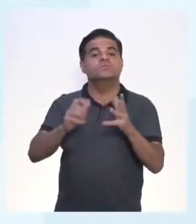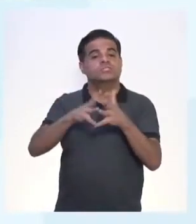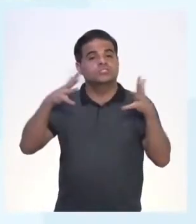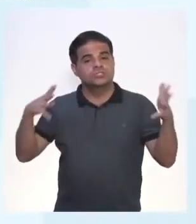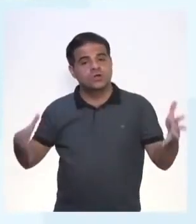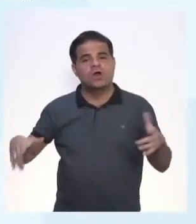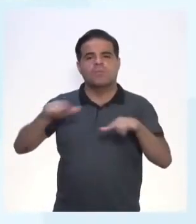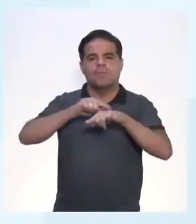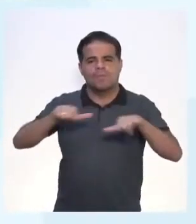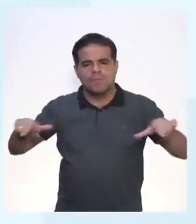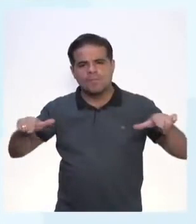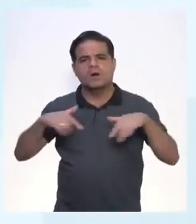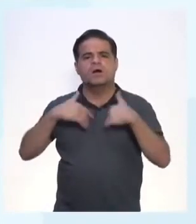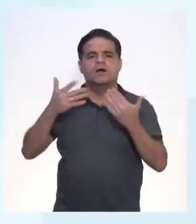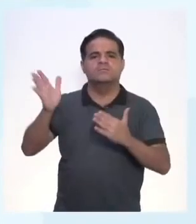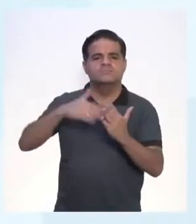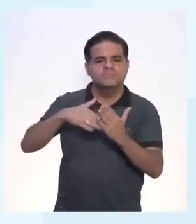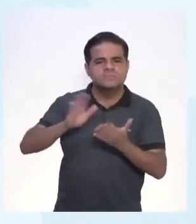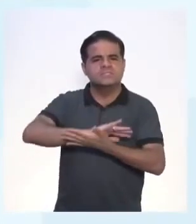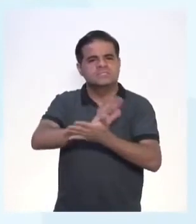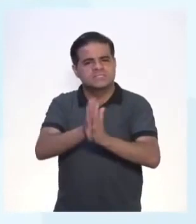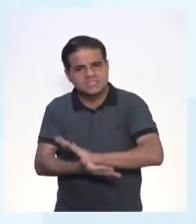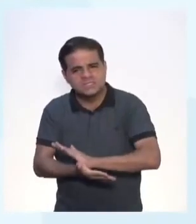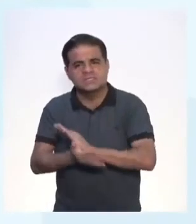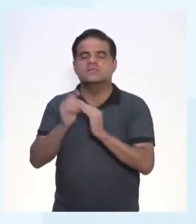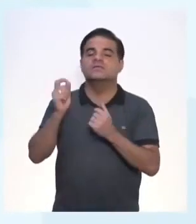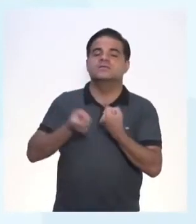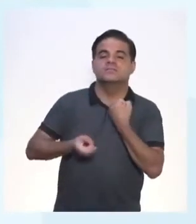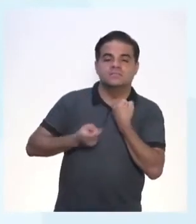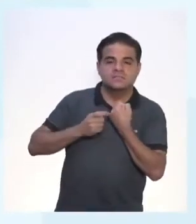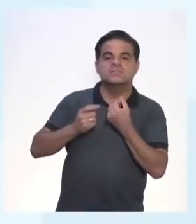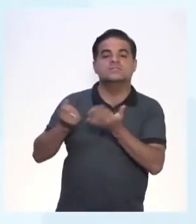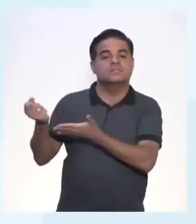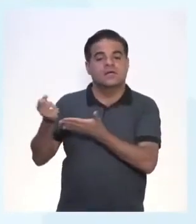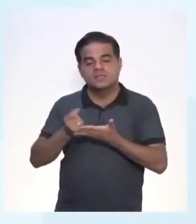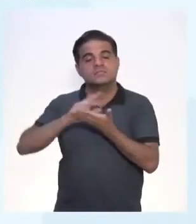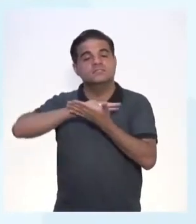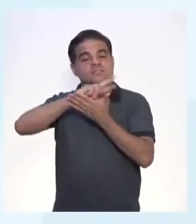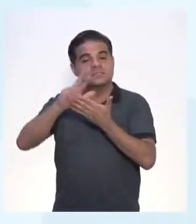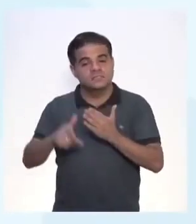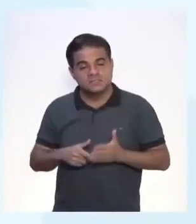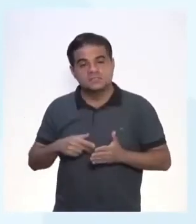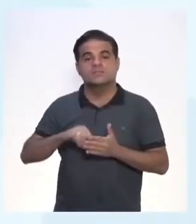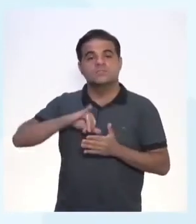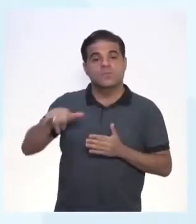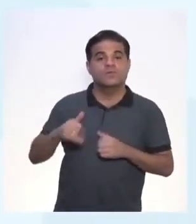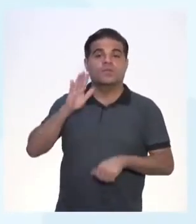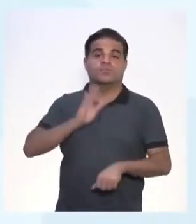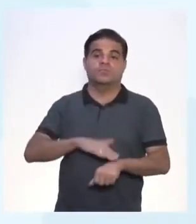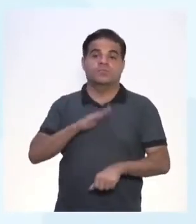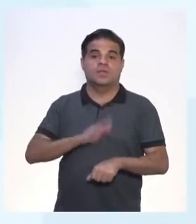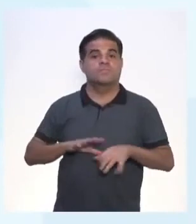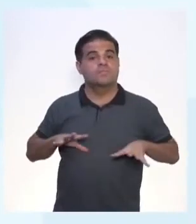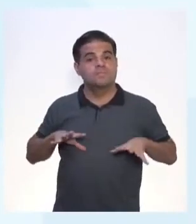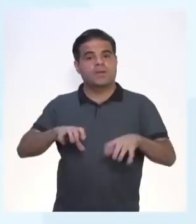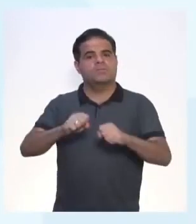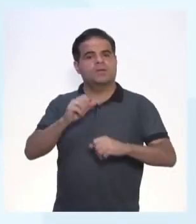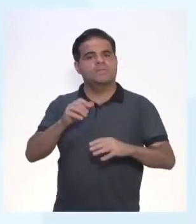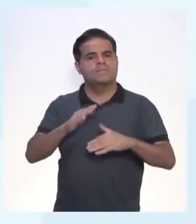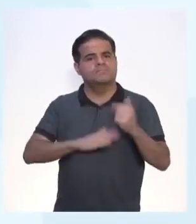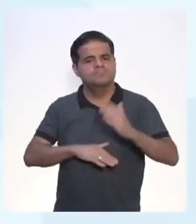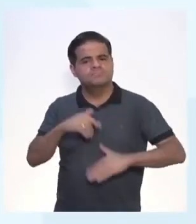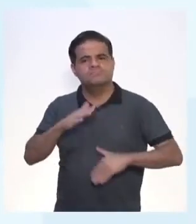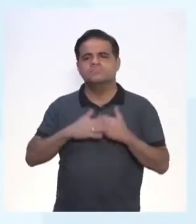enorme, deserta, maltratada, pintada, que são os adjetivos que trazem características. Para aproveitar o tempo, mão na massa. Que tal